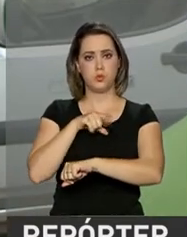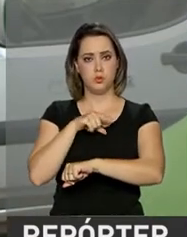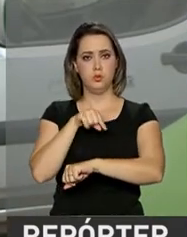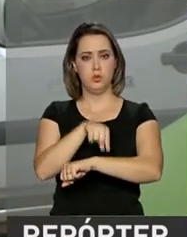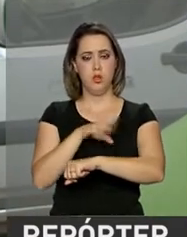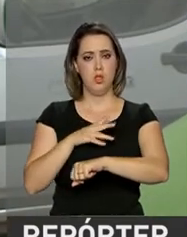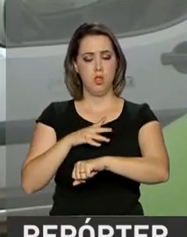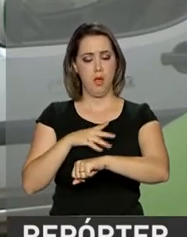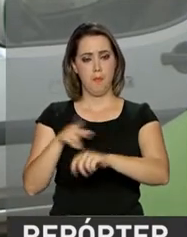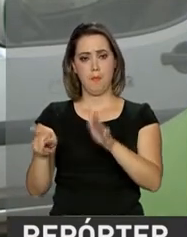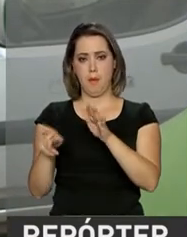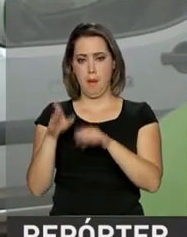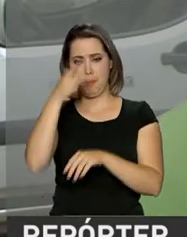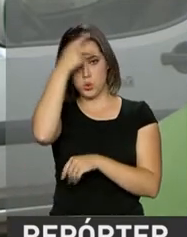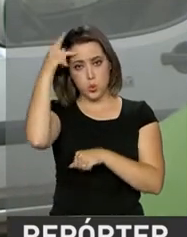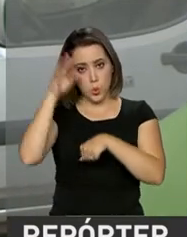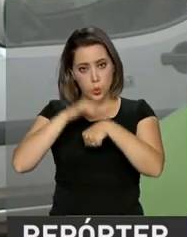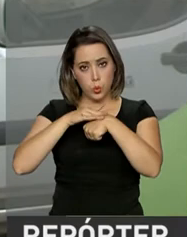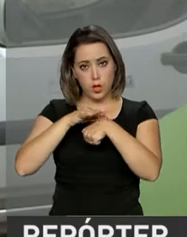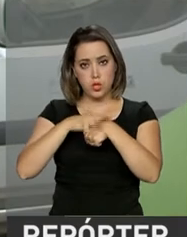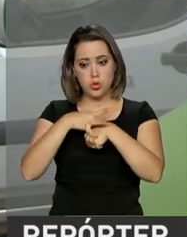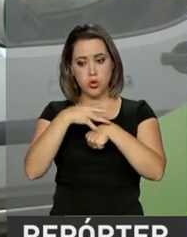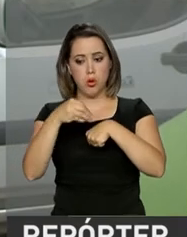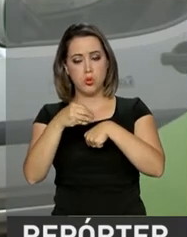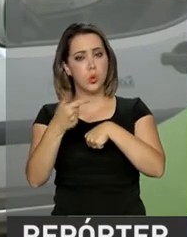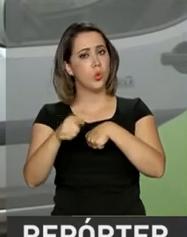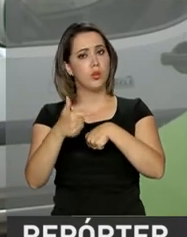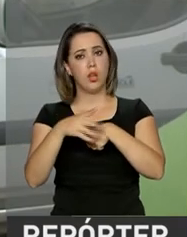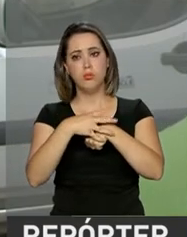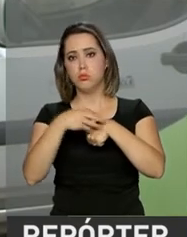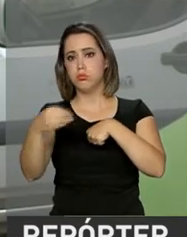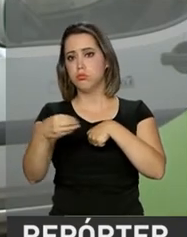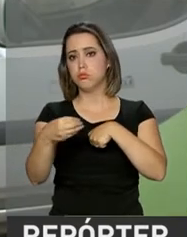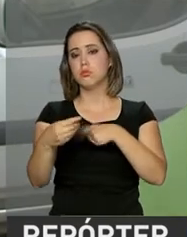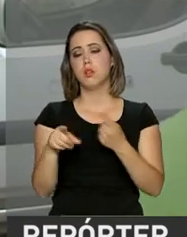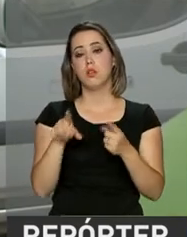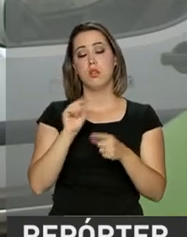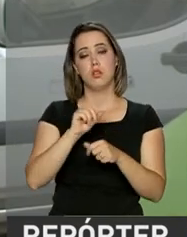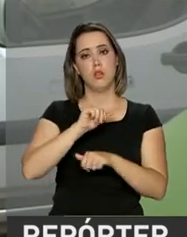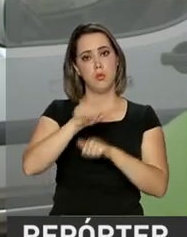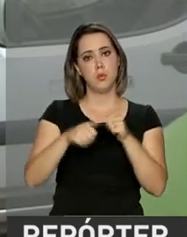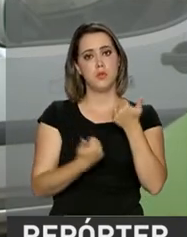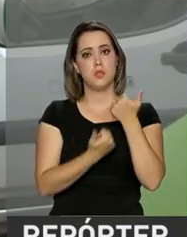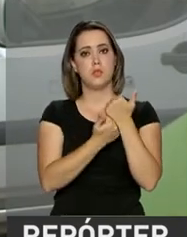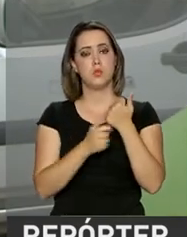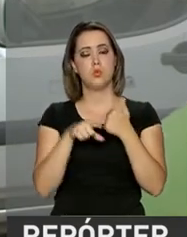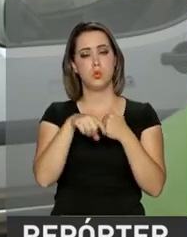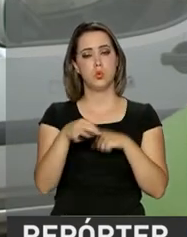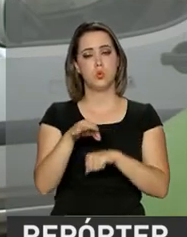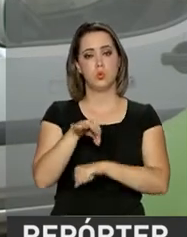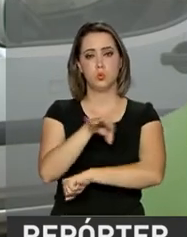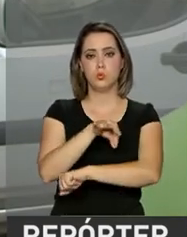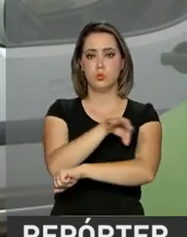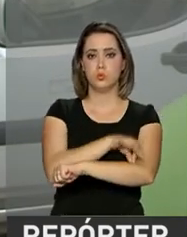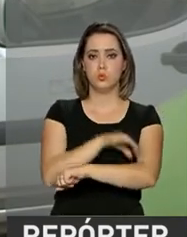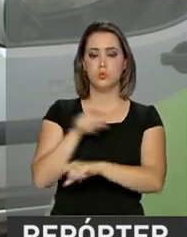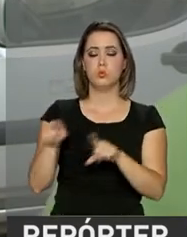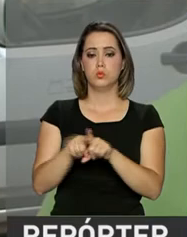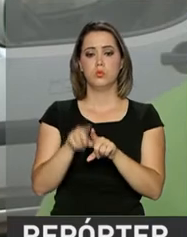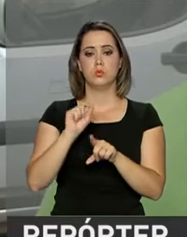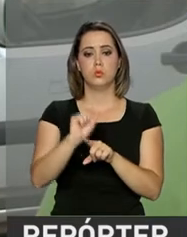um desses vírus em seu sangue, ele não transmite para outra. Então com o tempo você faz a substituição de uma população que não tem Wolbachia por uma que